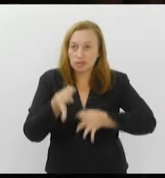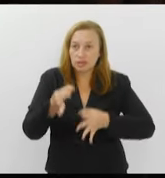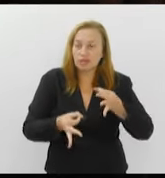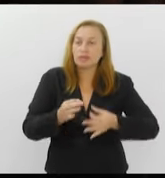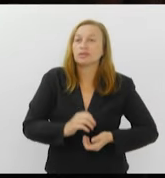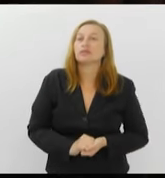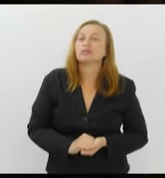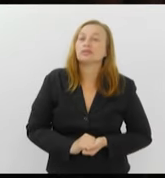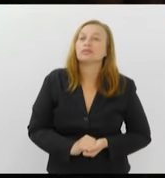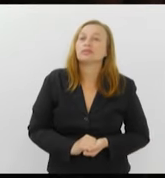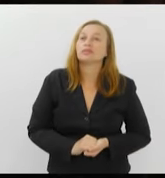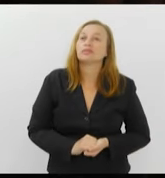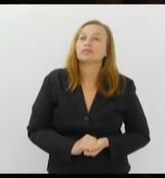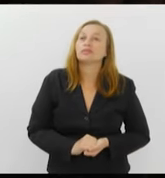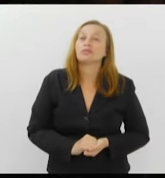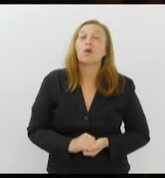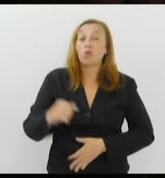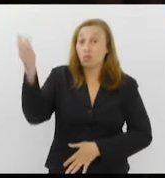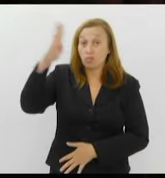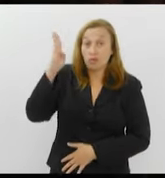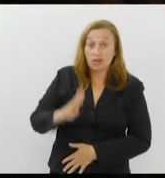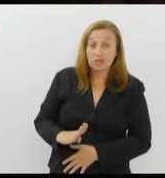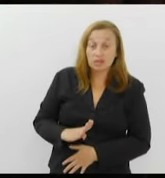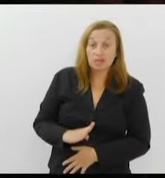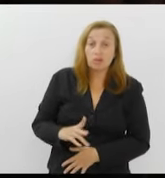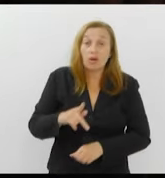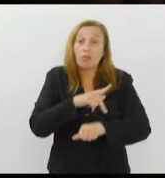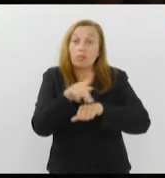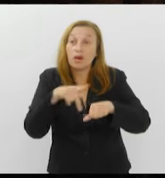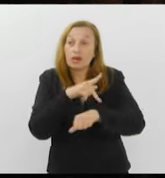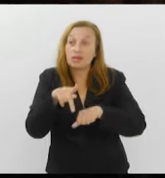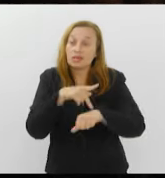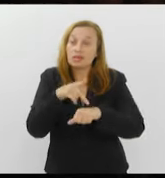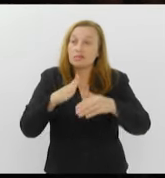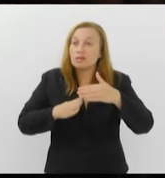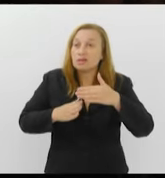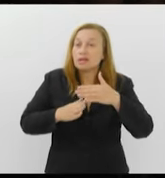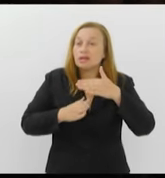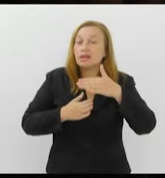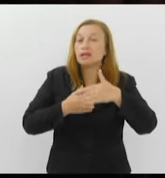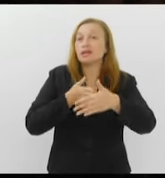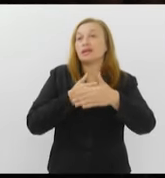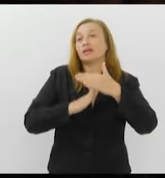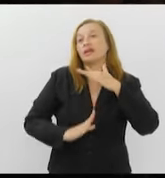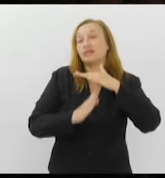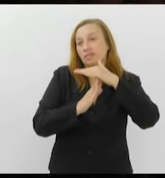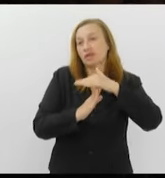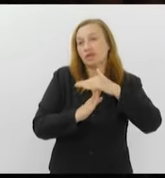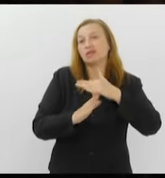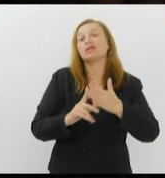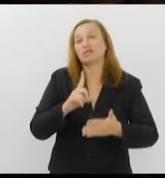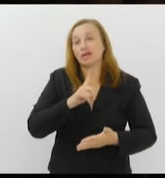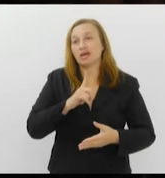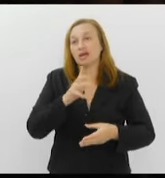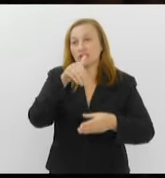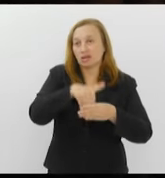consideração, inclusive, que o Brasil é um país que limita as